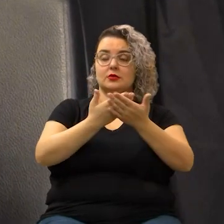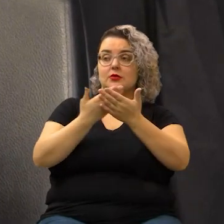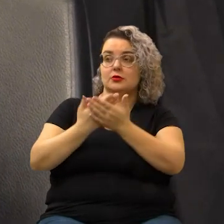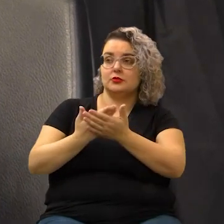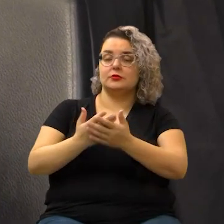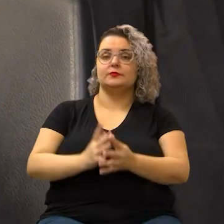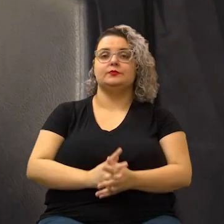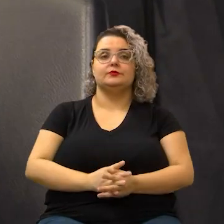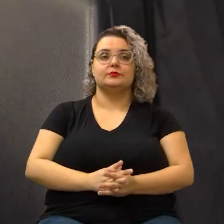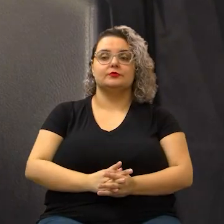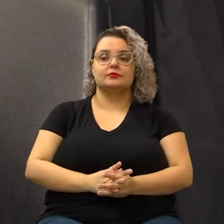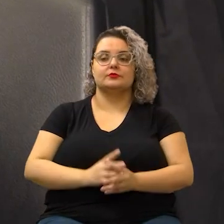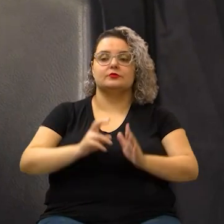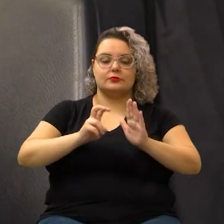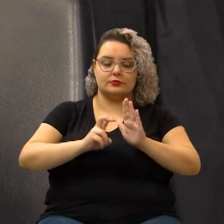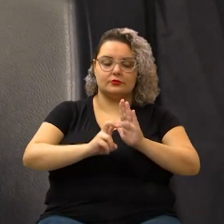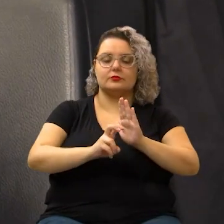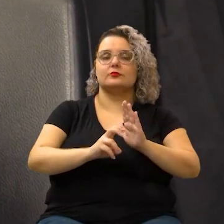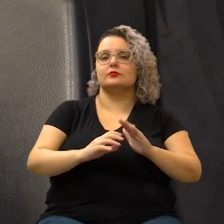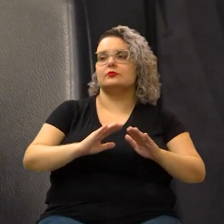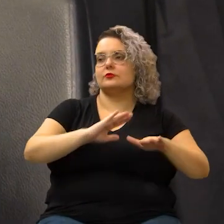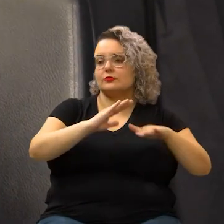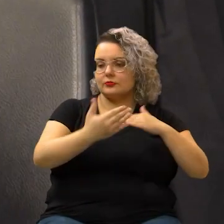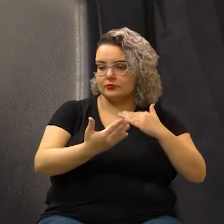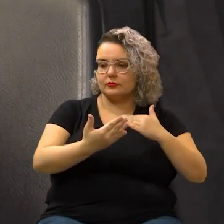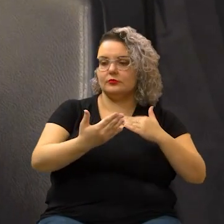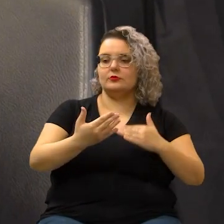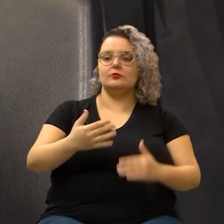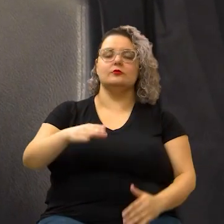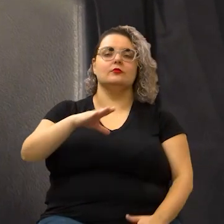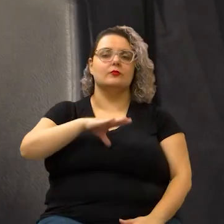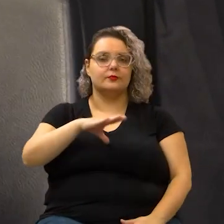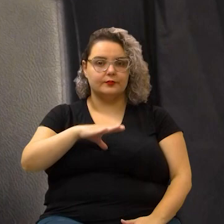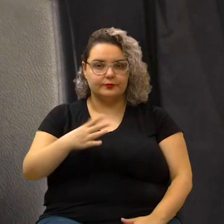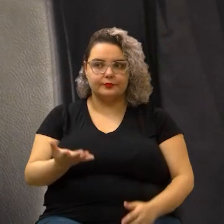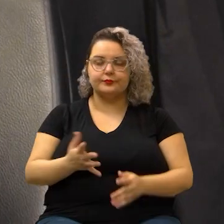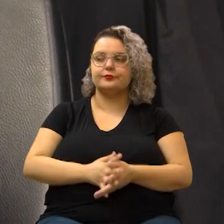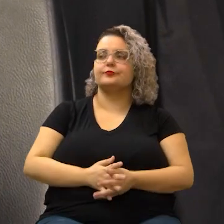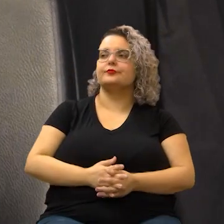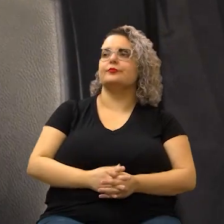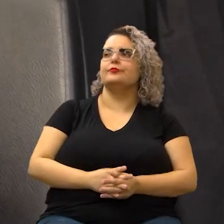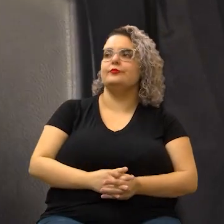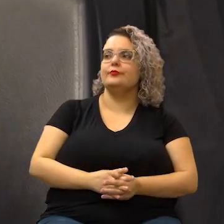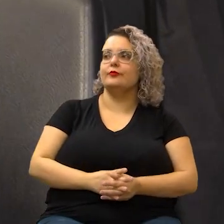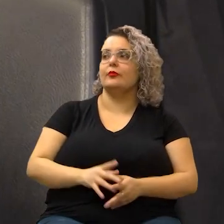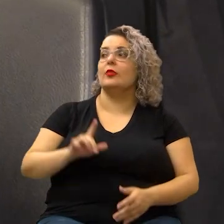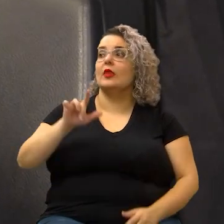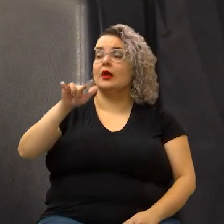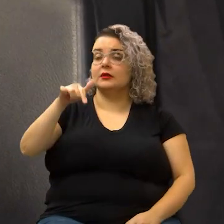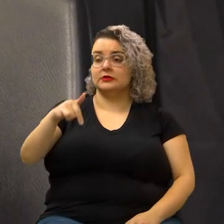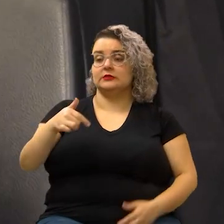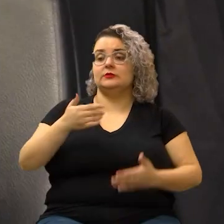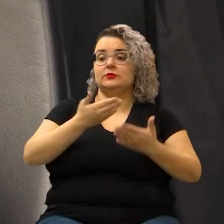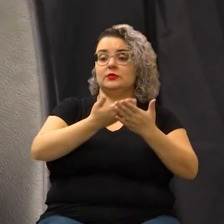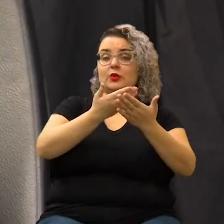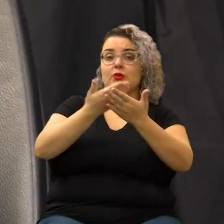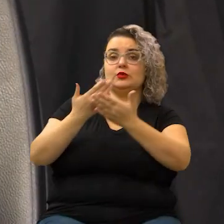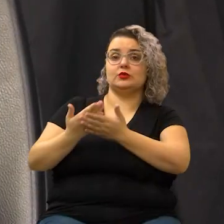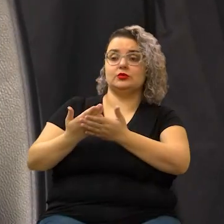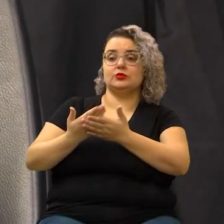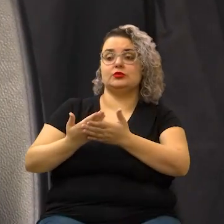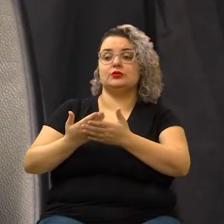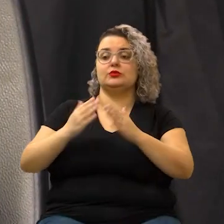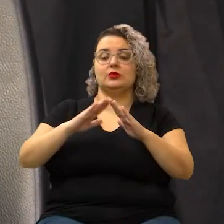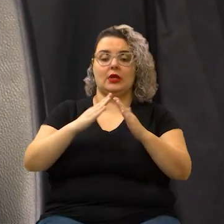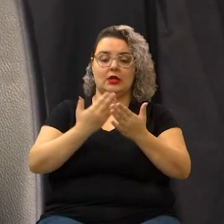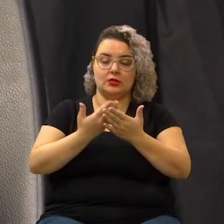estudei na creche do bairro, né, creche municipal, e depois eu fui estudar na